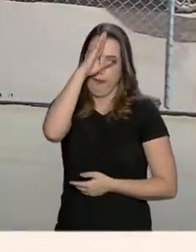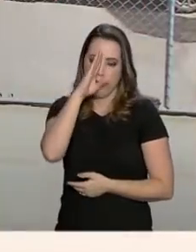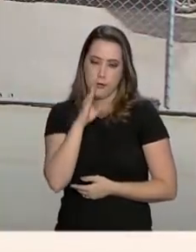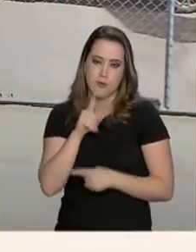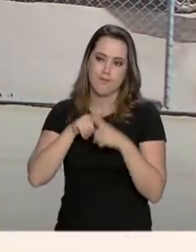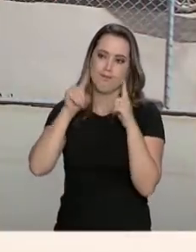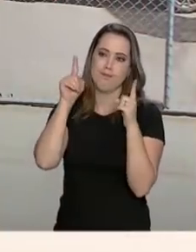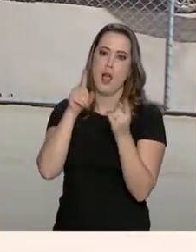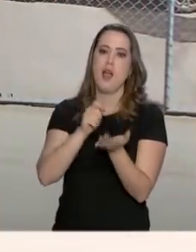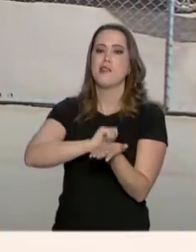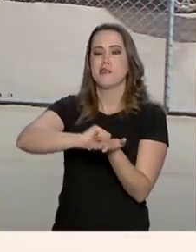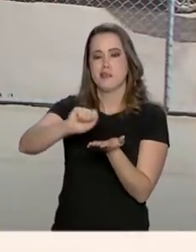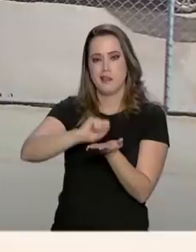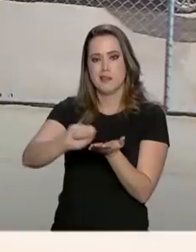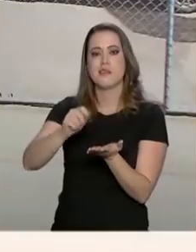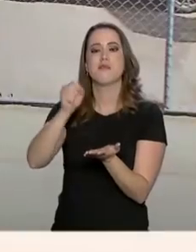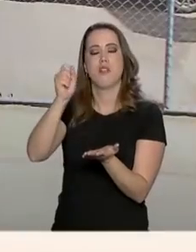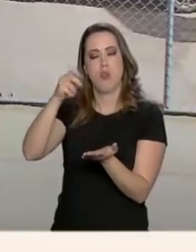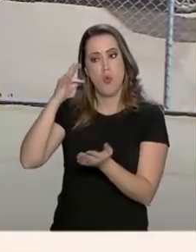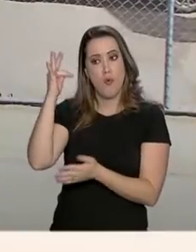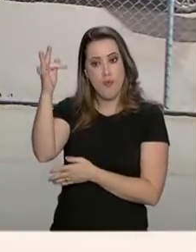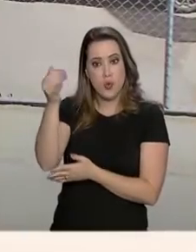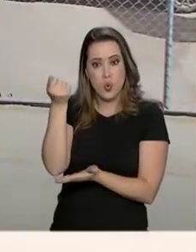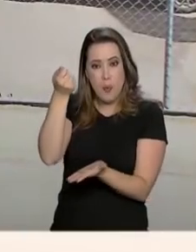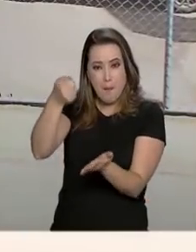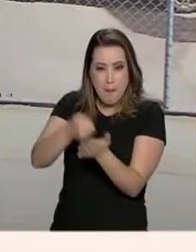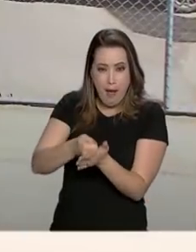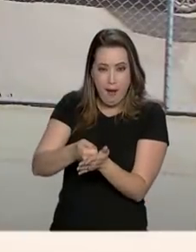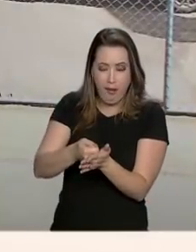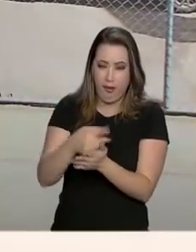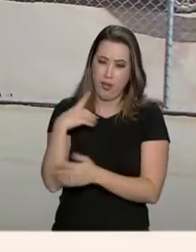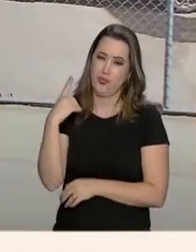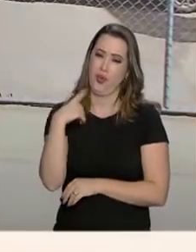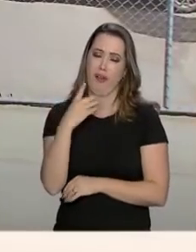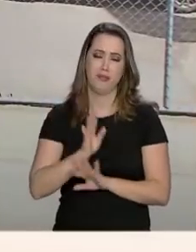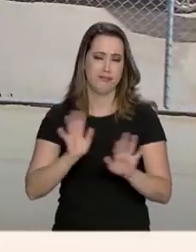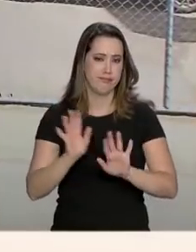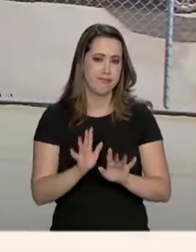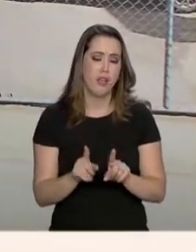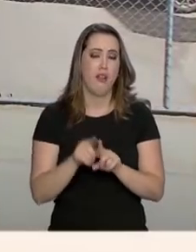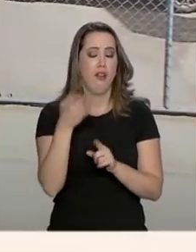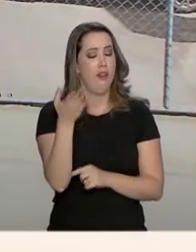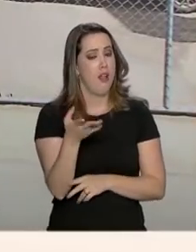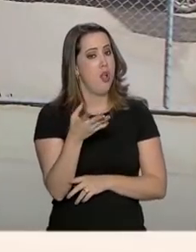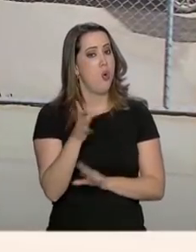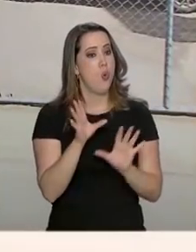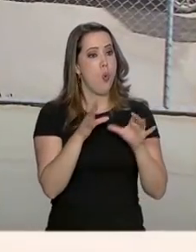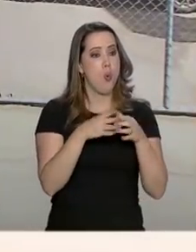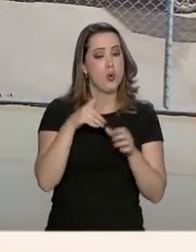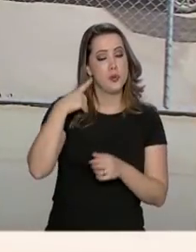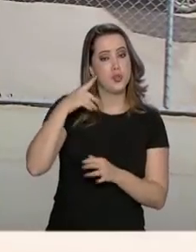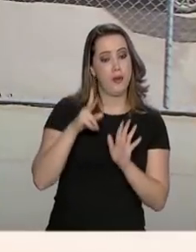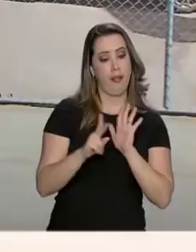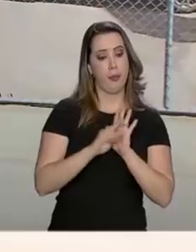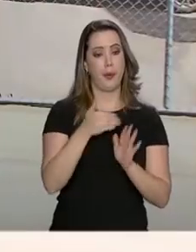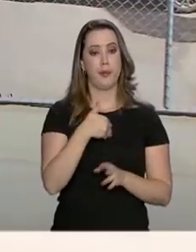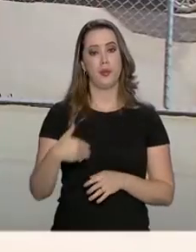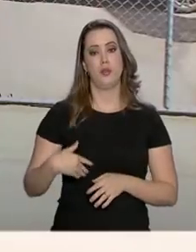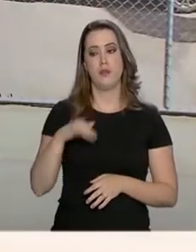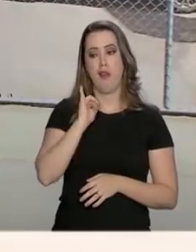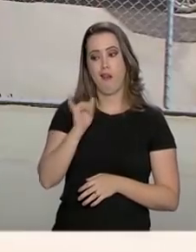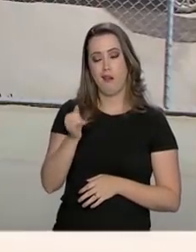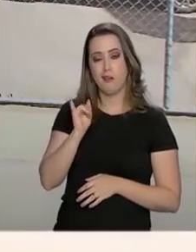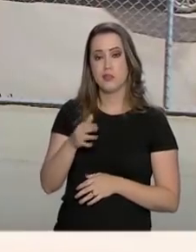gratuito, mas em que há sim uma cobrança futura de honorários. Os defensores afirmaram que vão ficar aqui na cidade